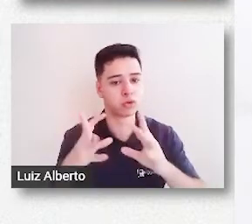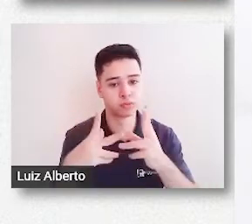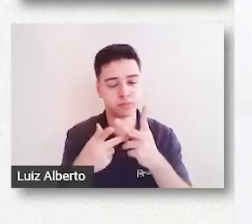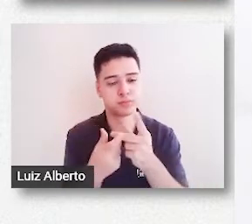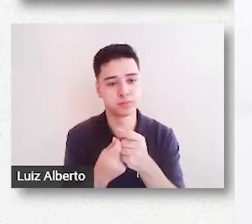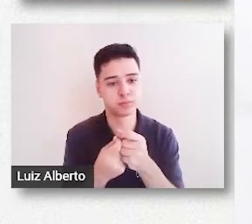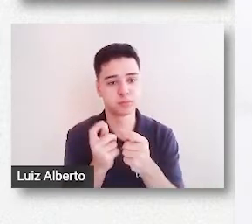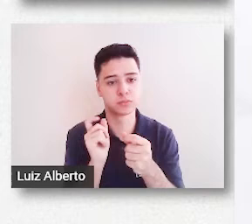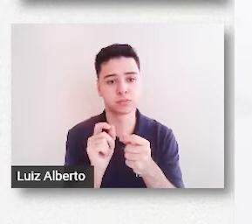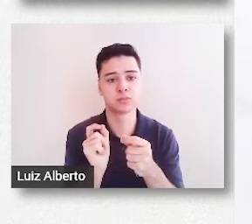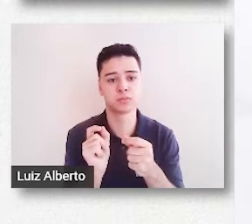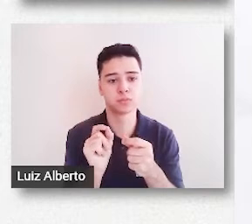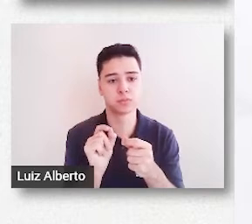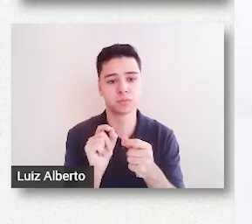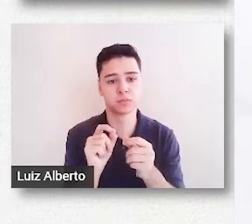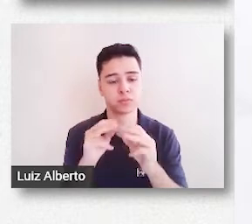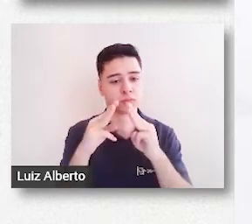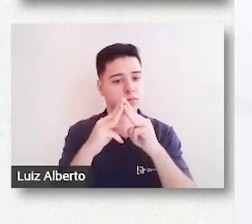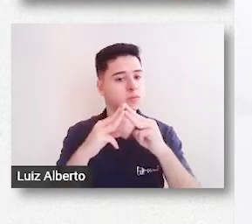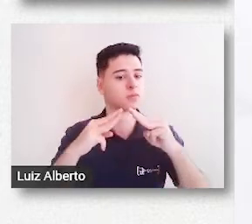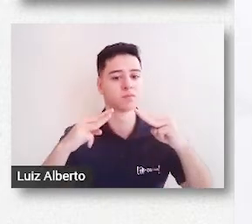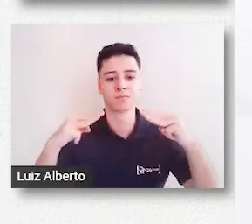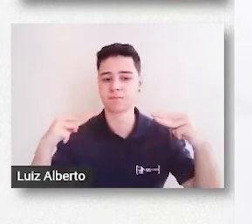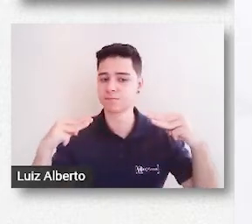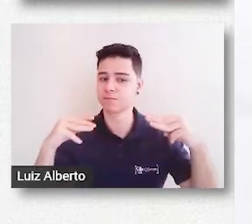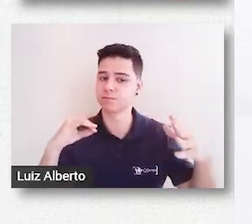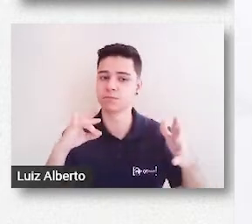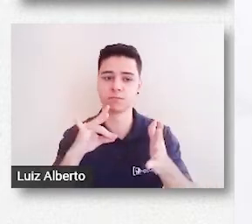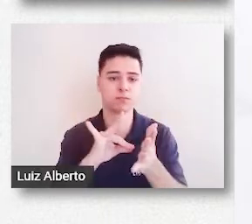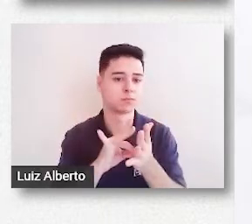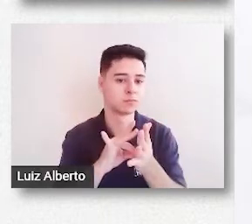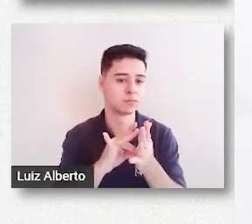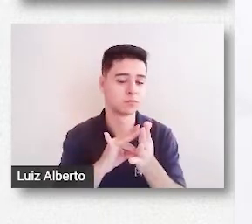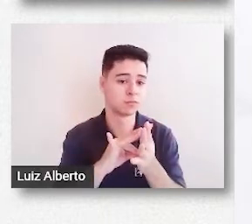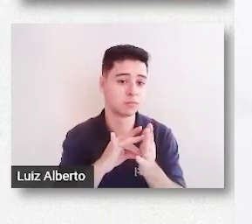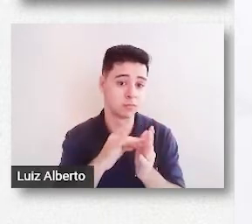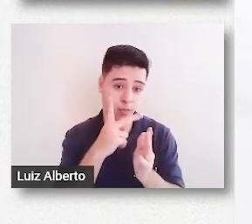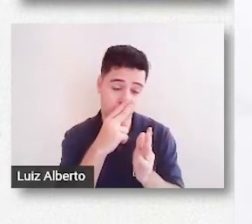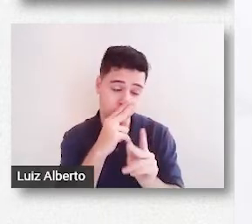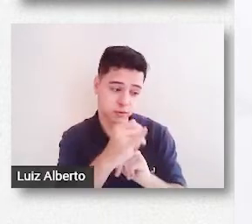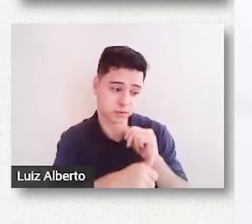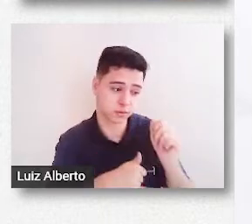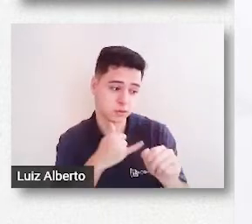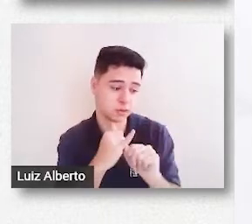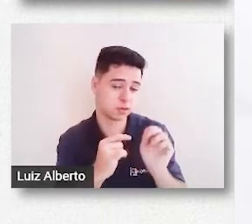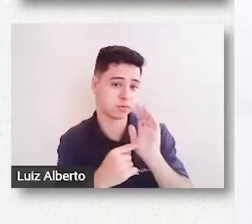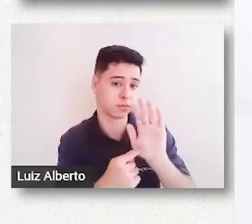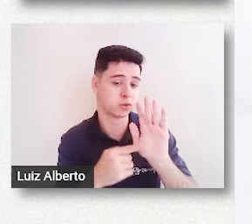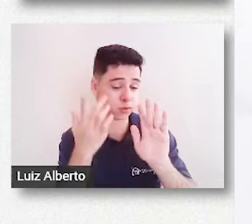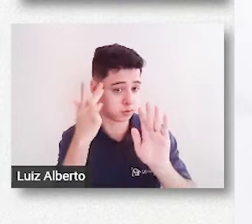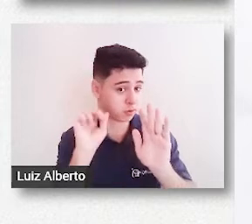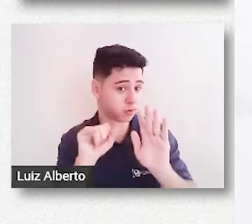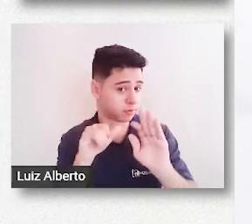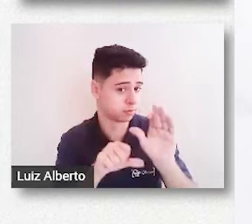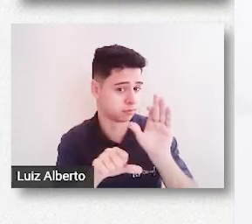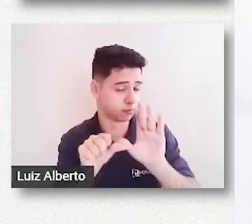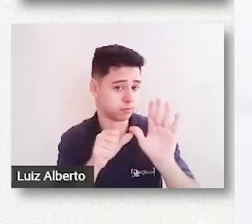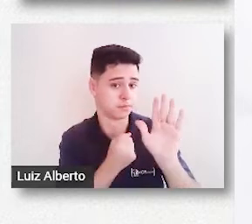que é um museu, gente, que tem, pelo menos no site ainda está dizendo, não sei se mudou um pouco esse número,